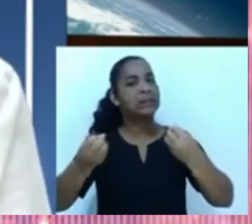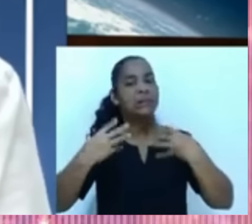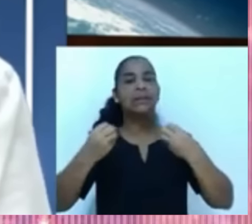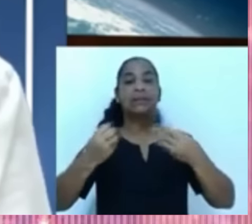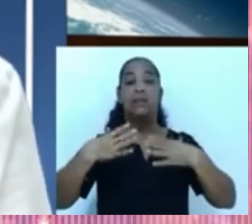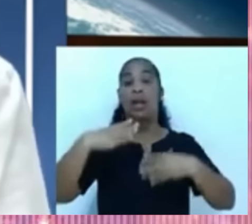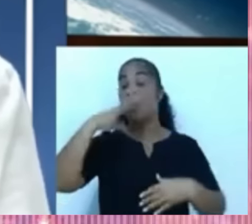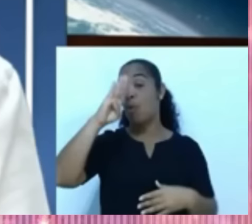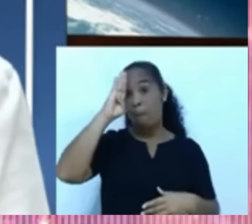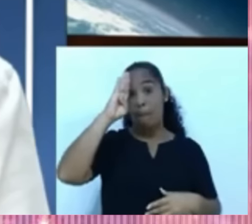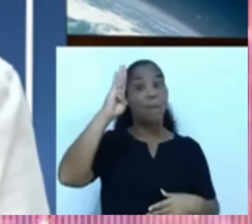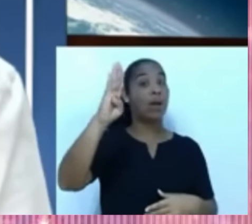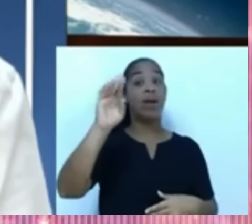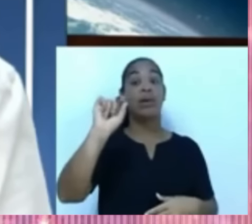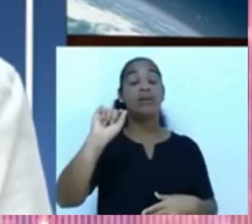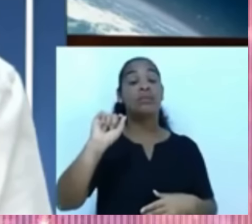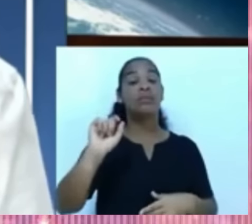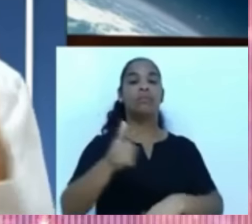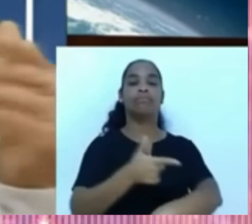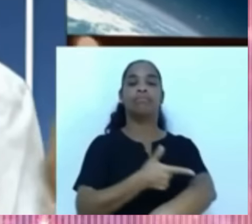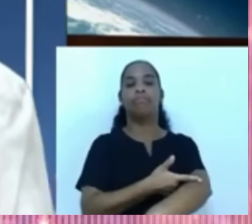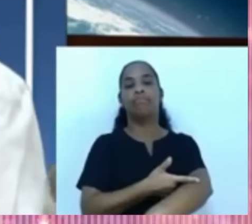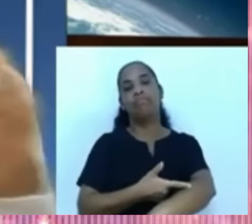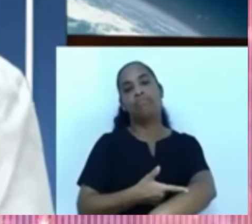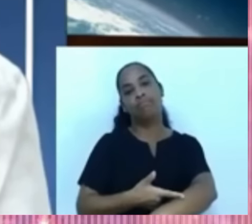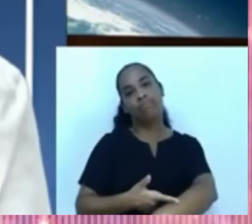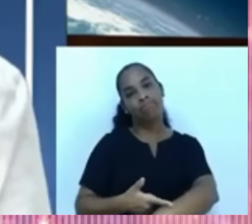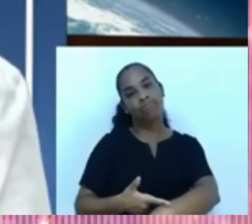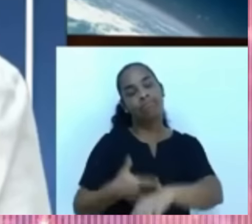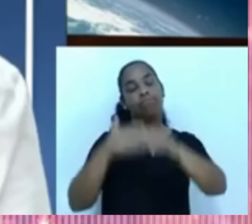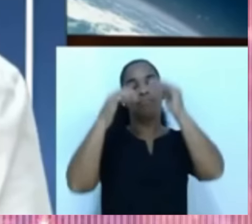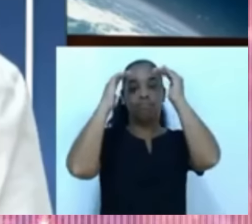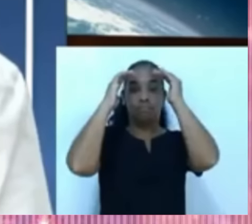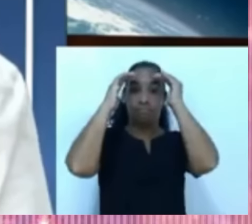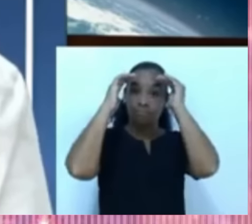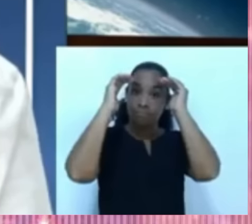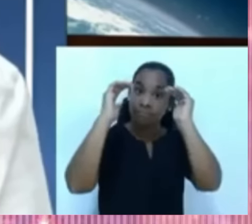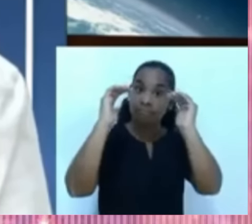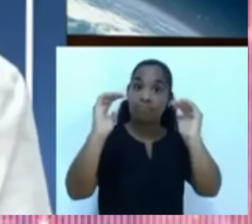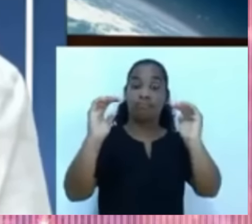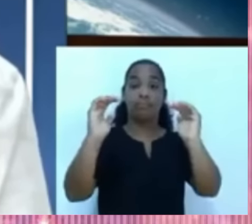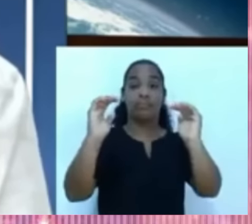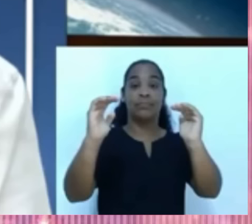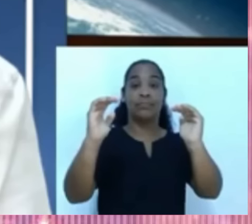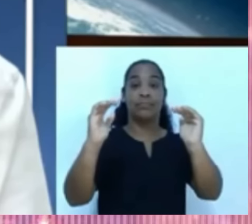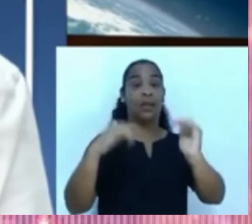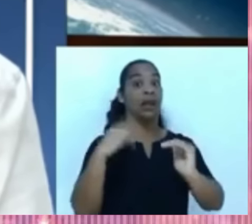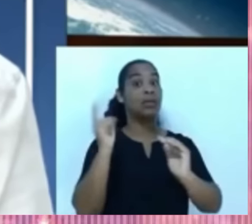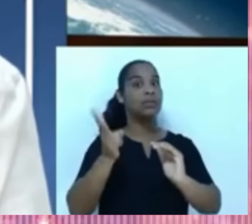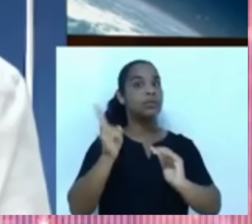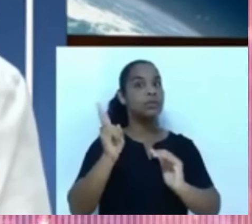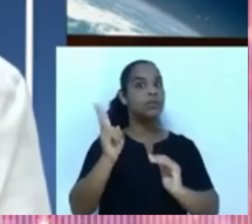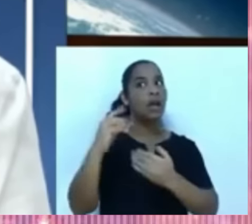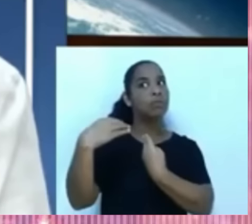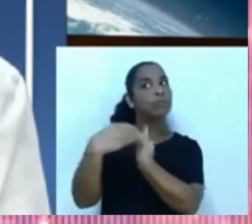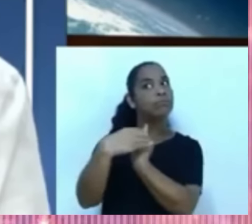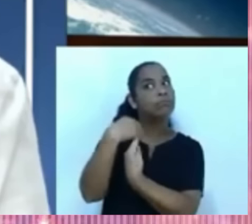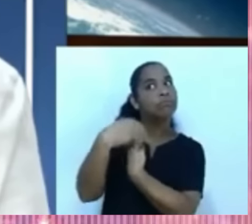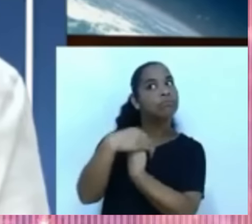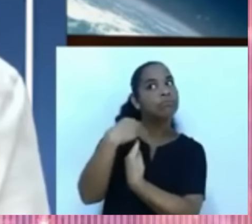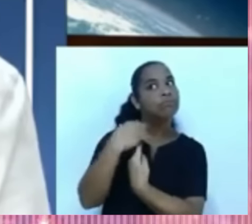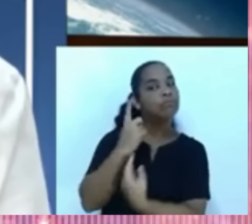principalmente da delicadeza do respeito abriu nossos olhos a interpretar